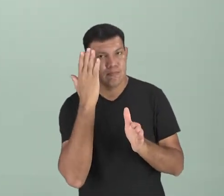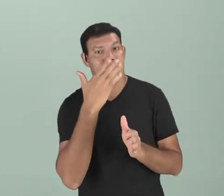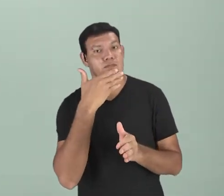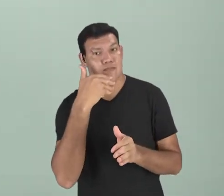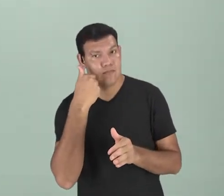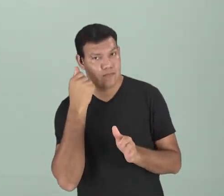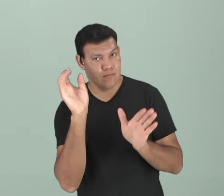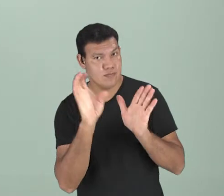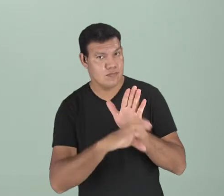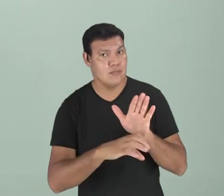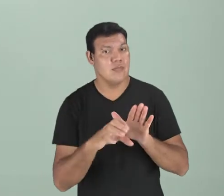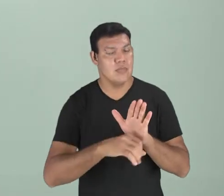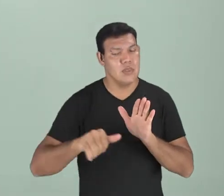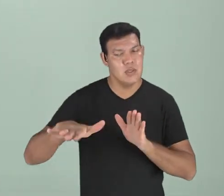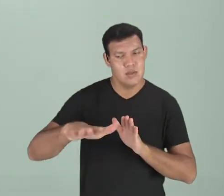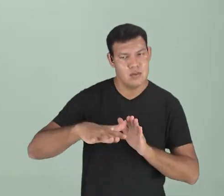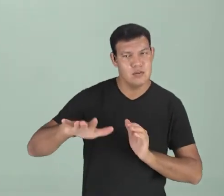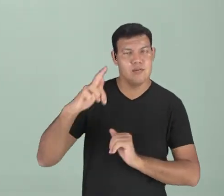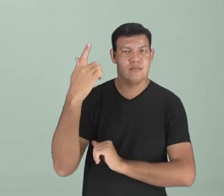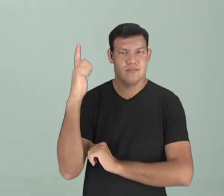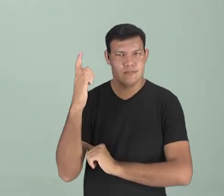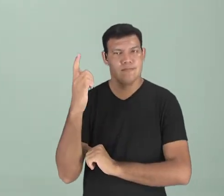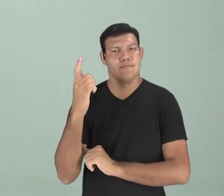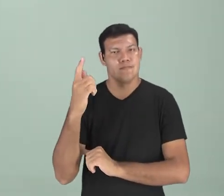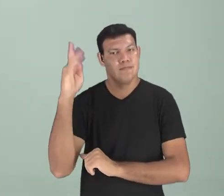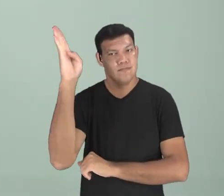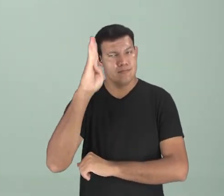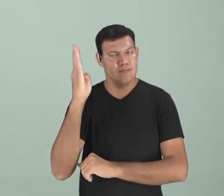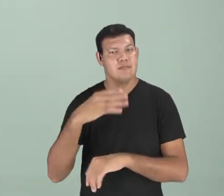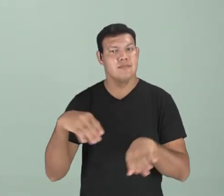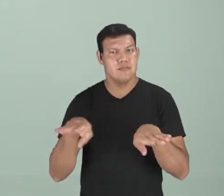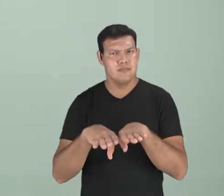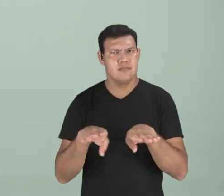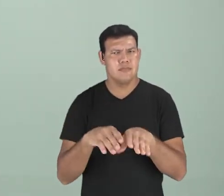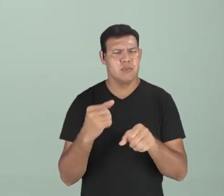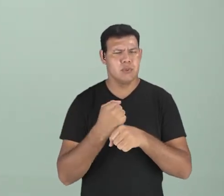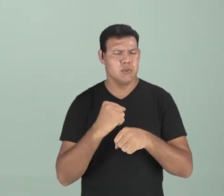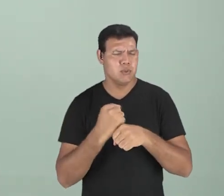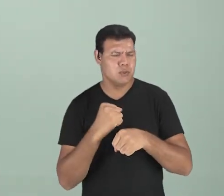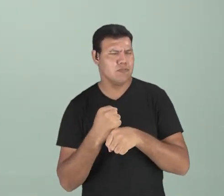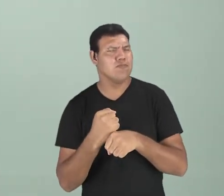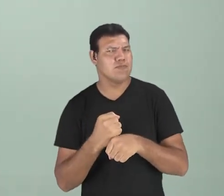nosso espaço geográfico brasileiro, certo? Como que o Brasil é constituído dentro desse